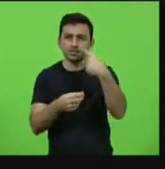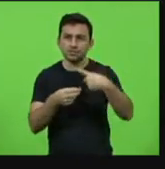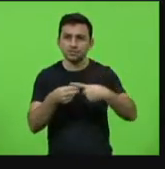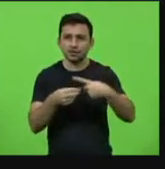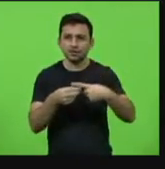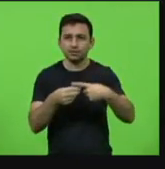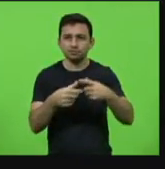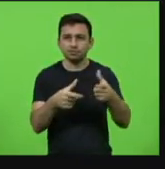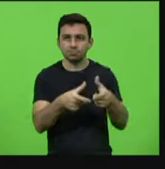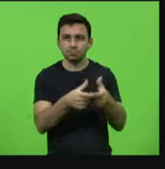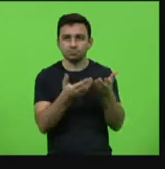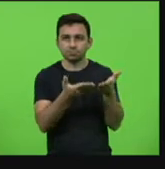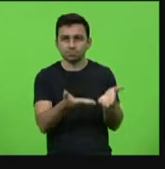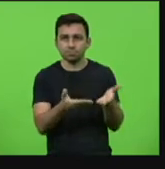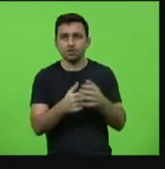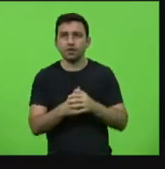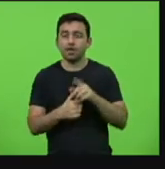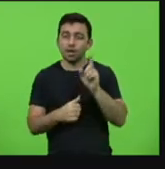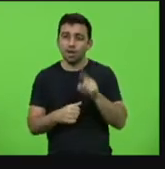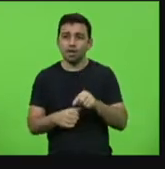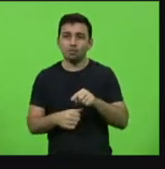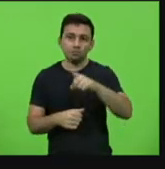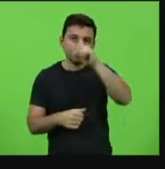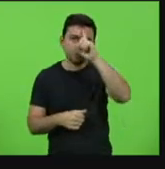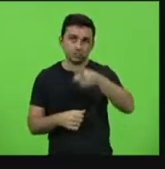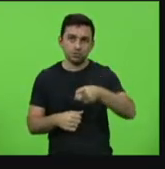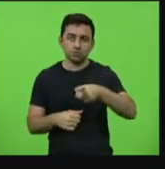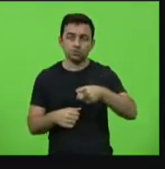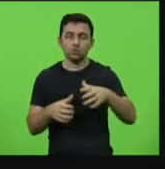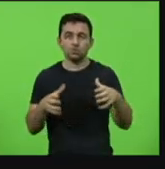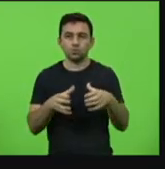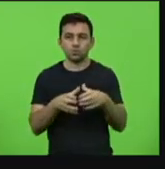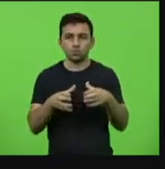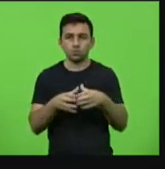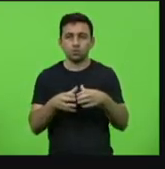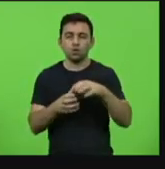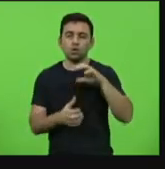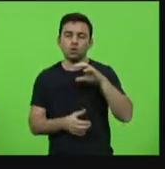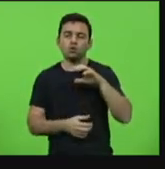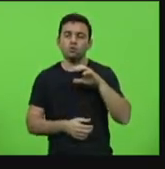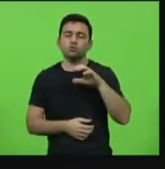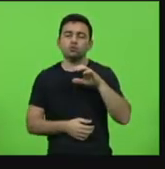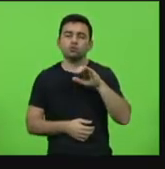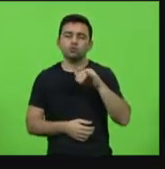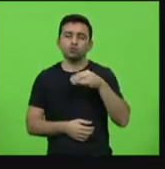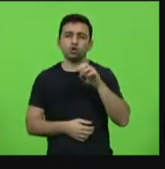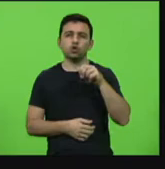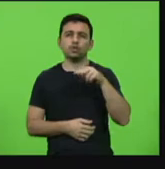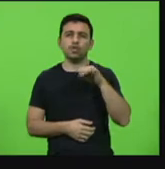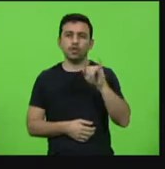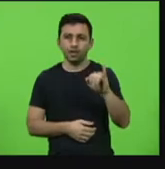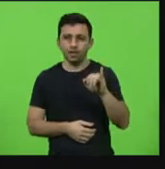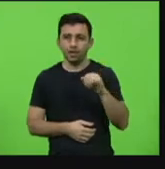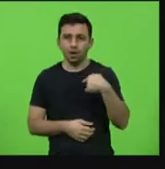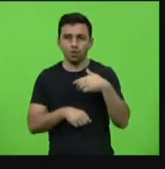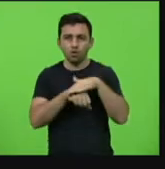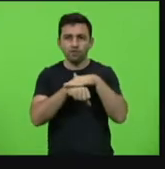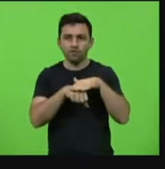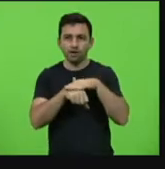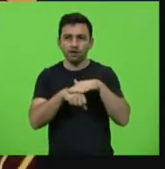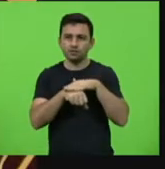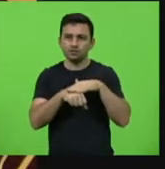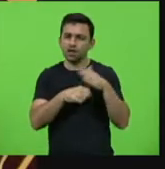catarinense. E essa foi a ordem do comando-geral, do coronel Dionei Toné. Falei com ele neste dia, ele falou,